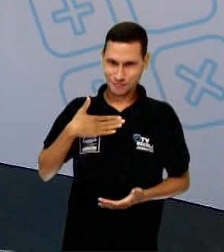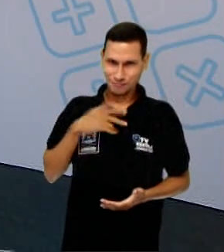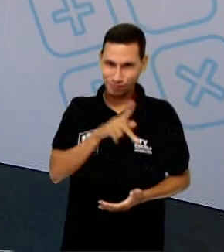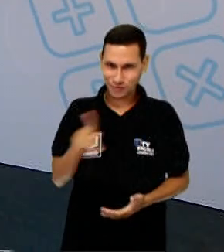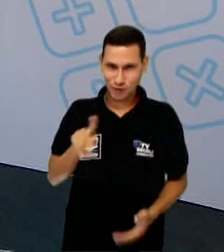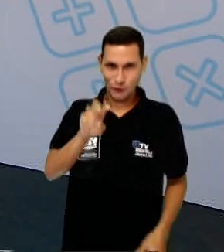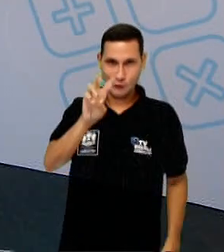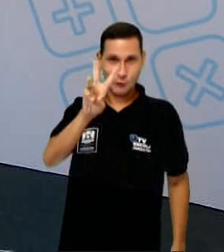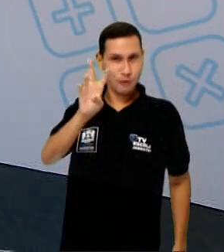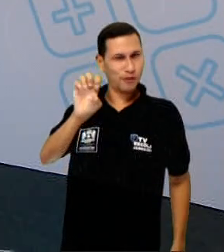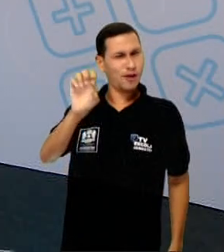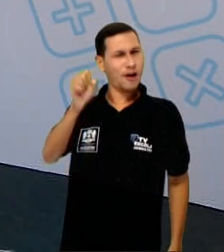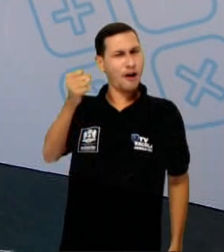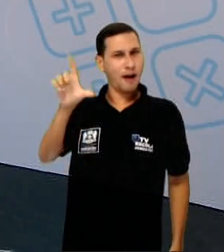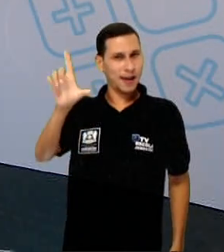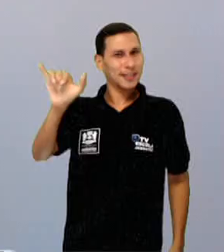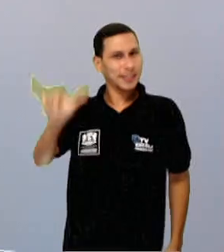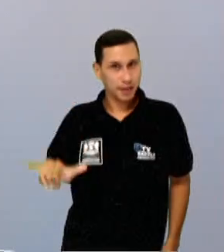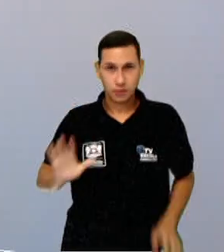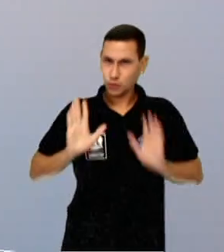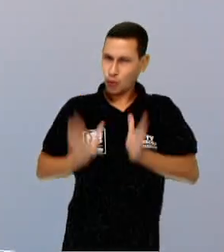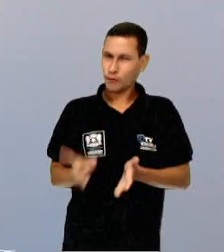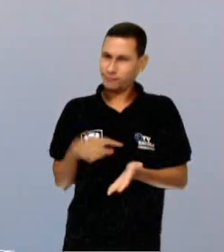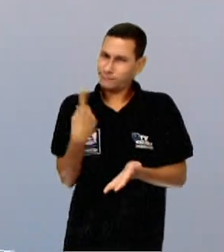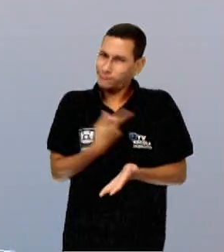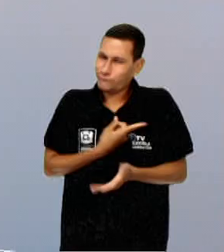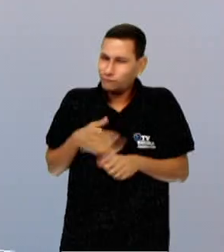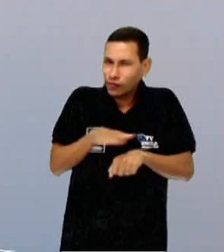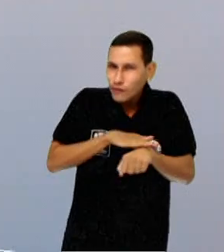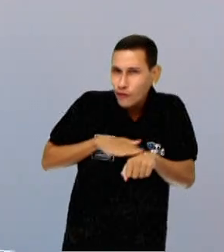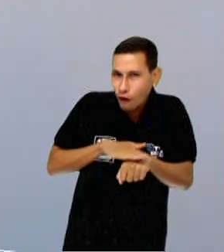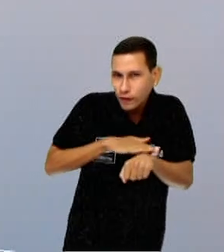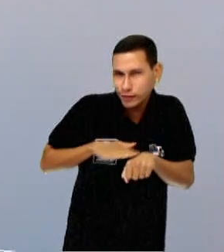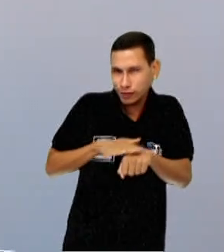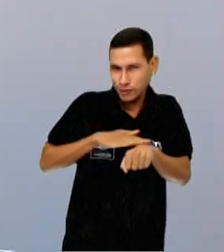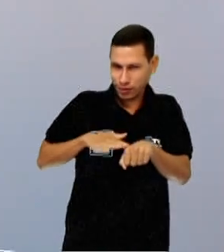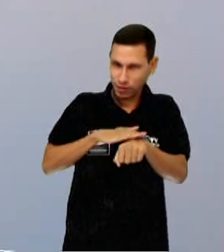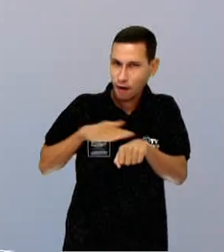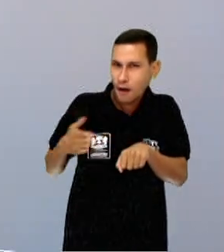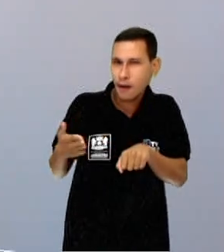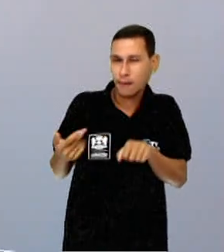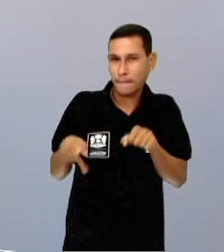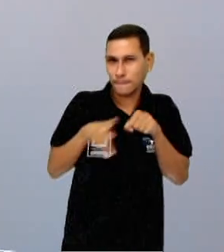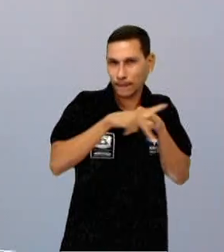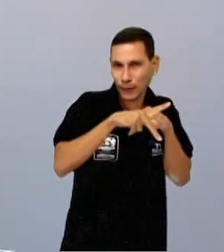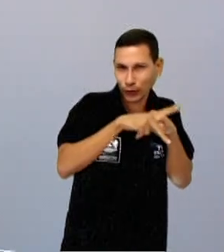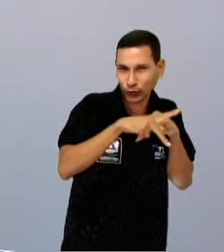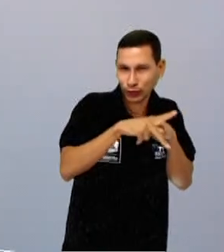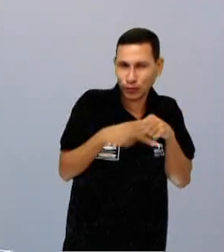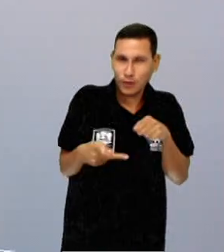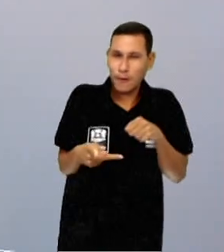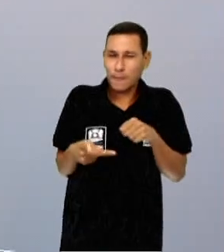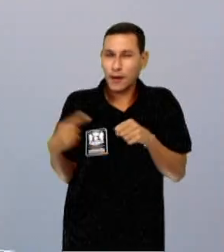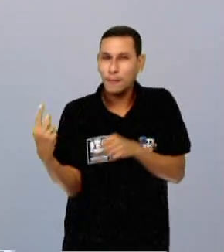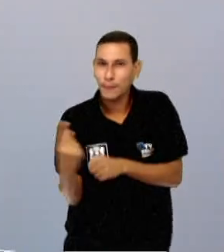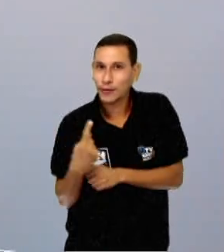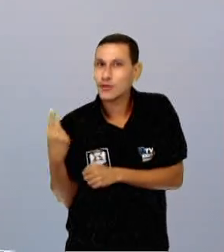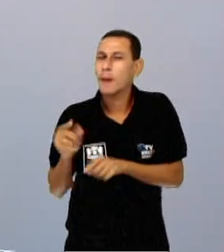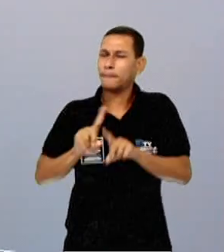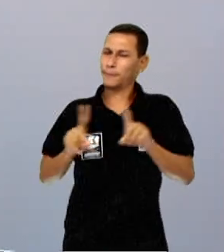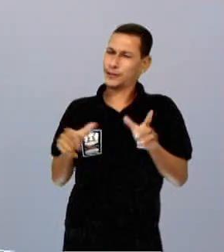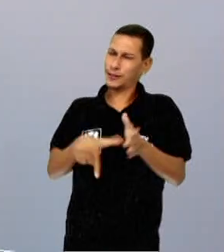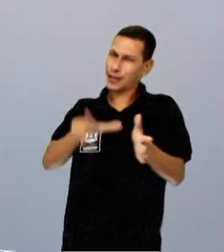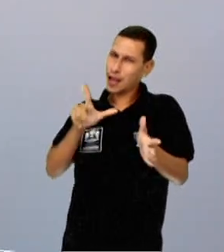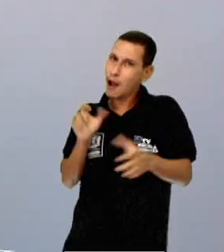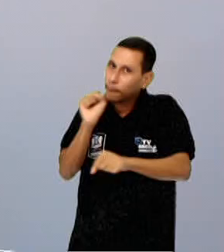Wesley hoje nós vamos falar sobre personal pronouns mas antes segura um pouquinho para